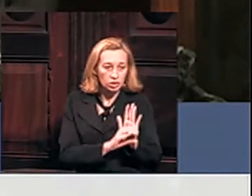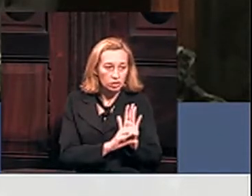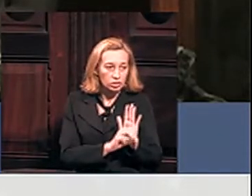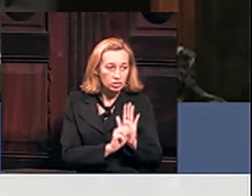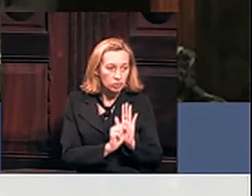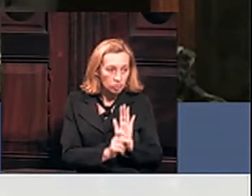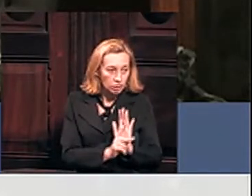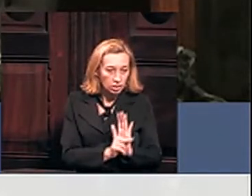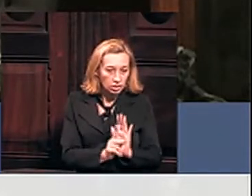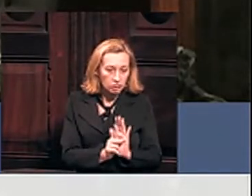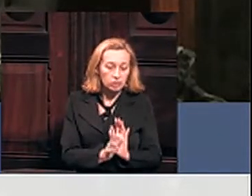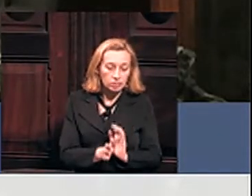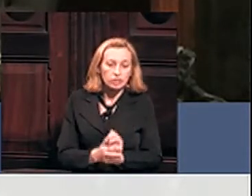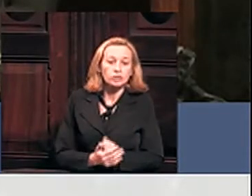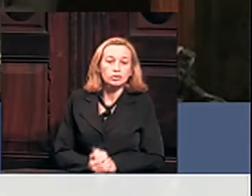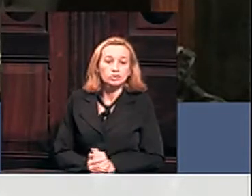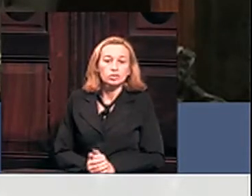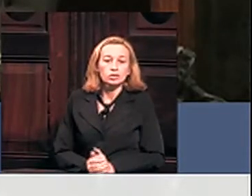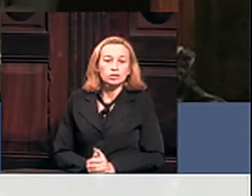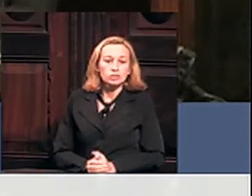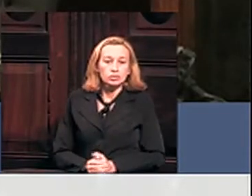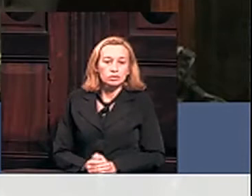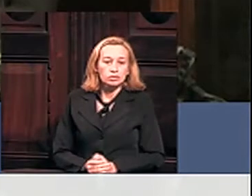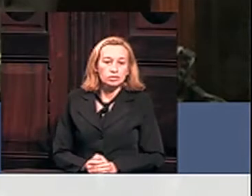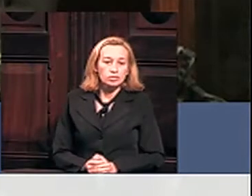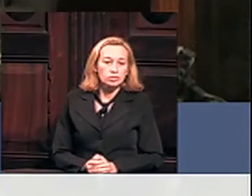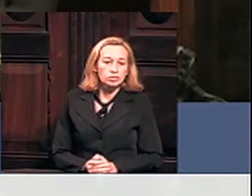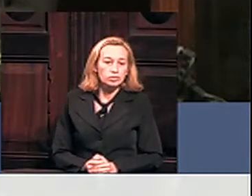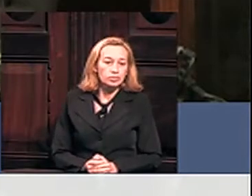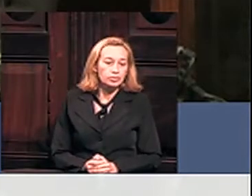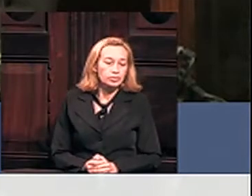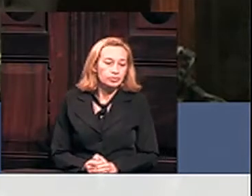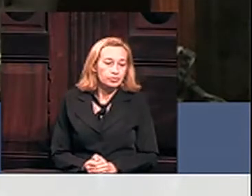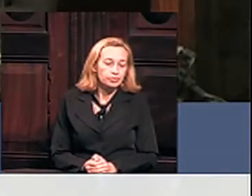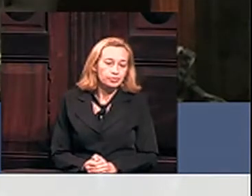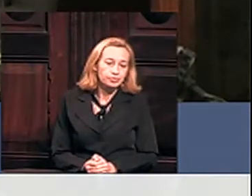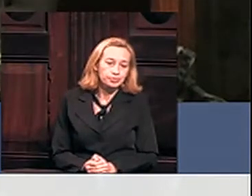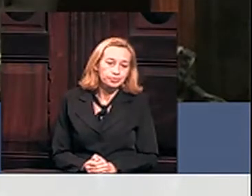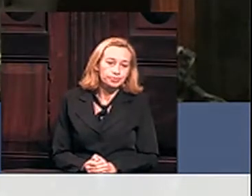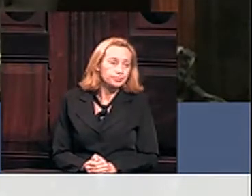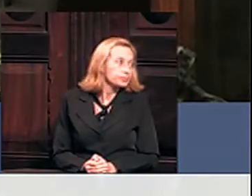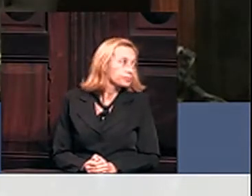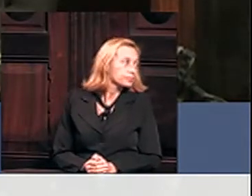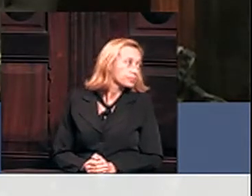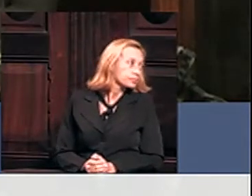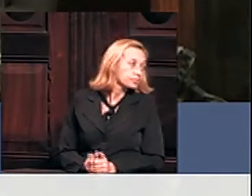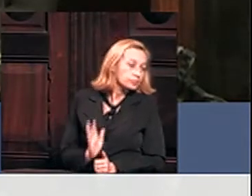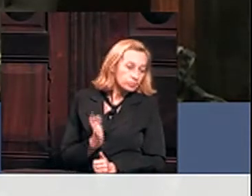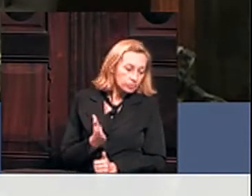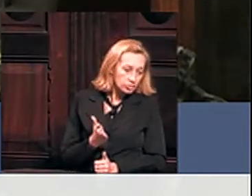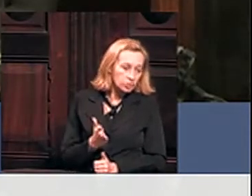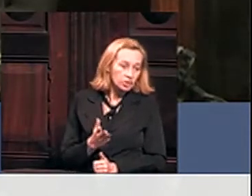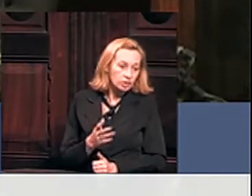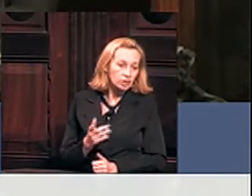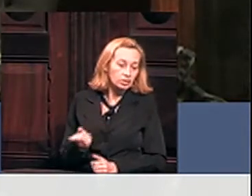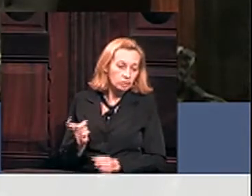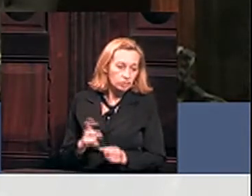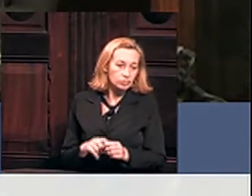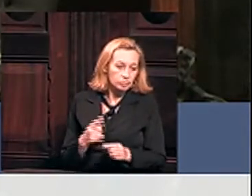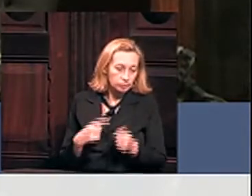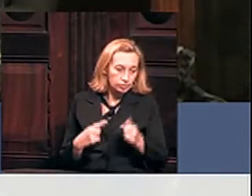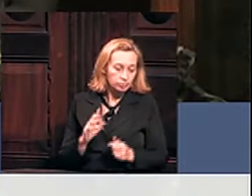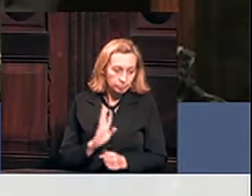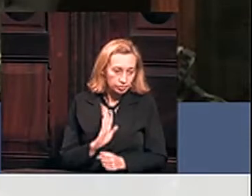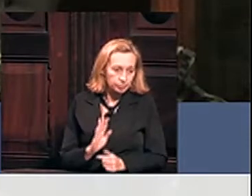Concordo, plenamente. Ok. Então, por favor, taquigrafia. Nós já votamos substitutivo, com as